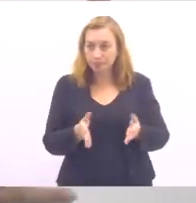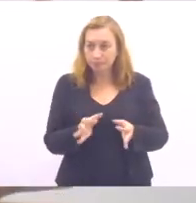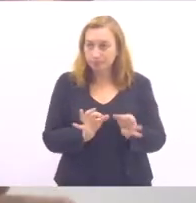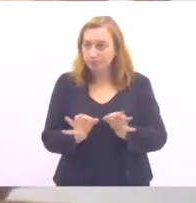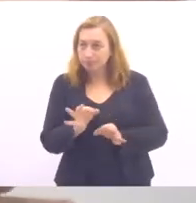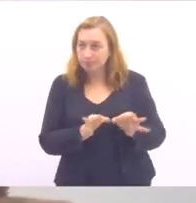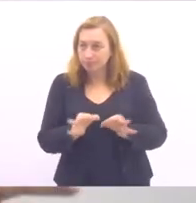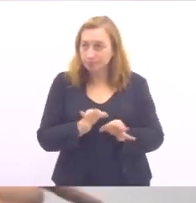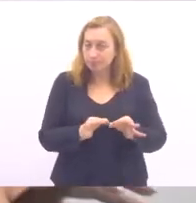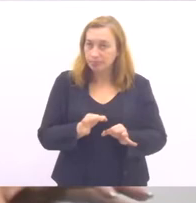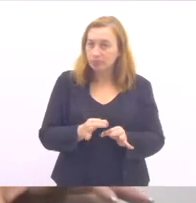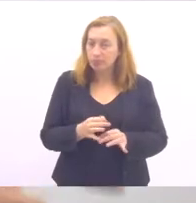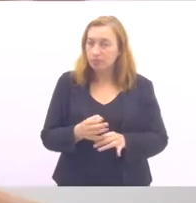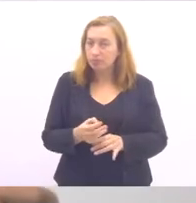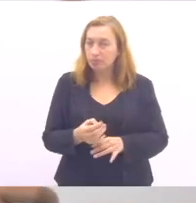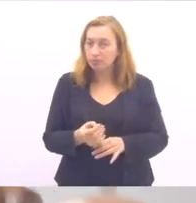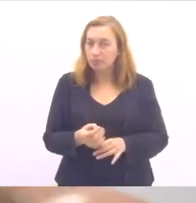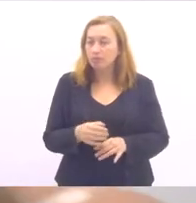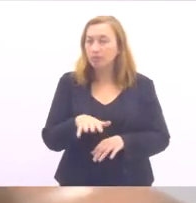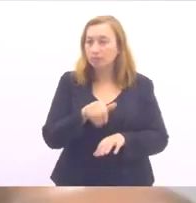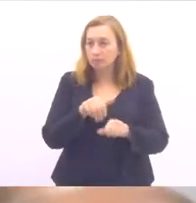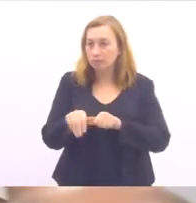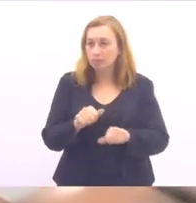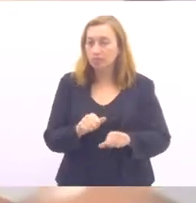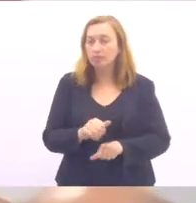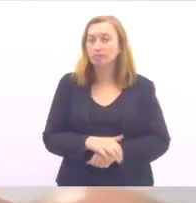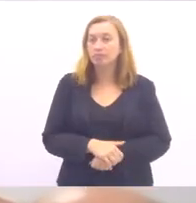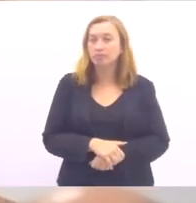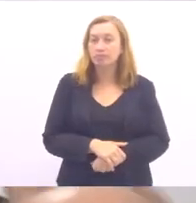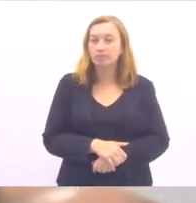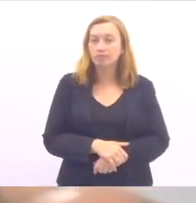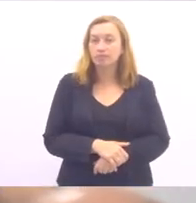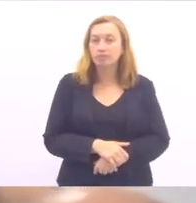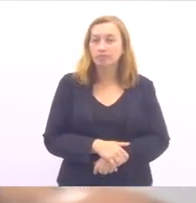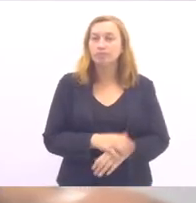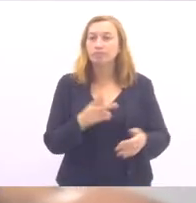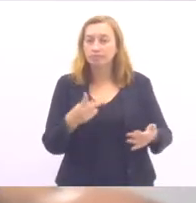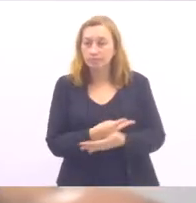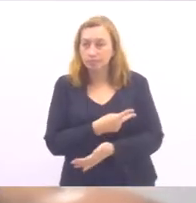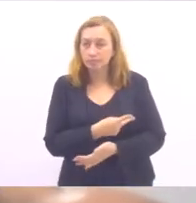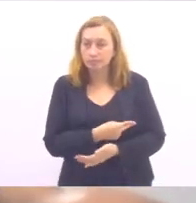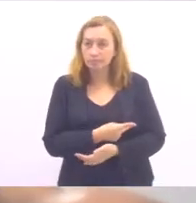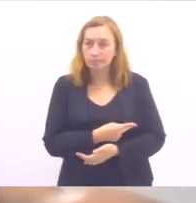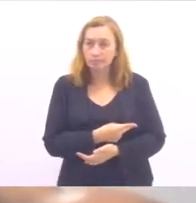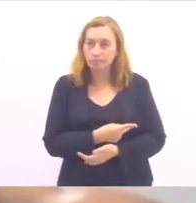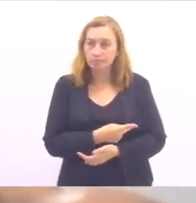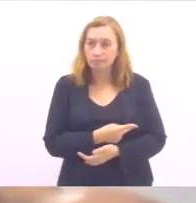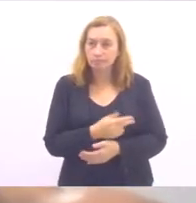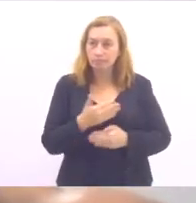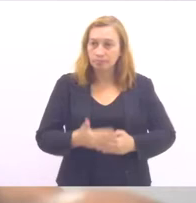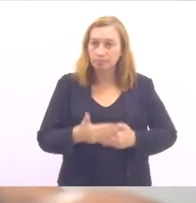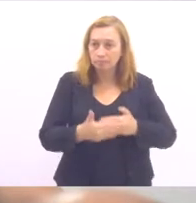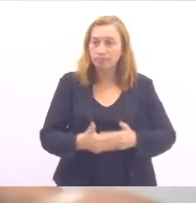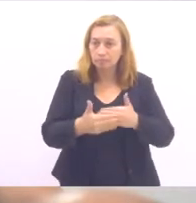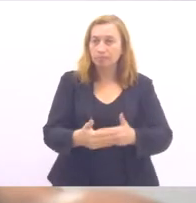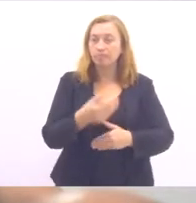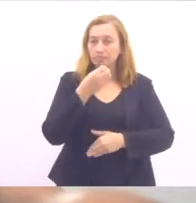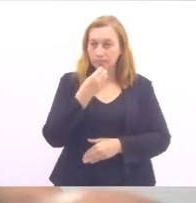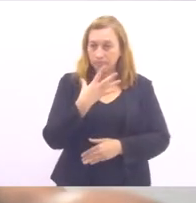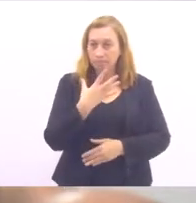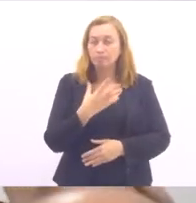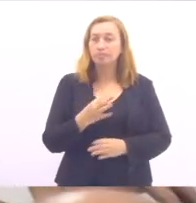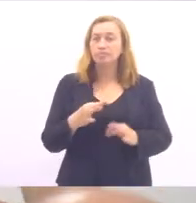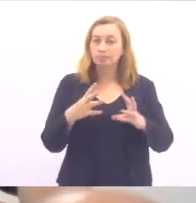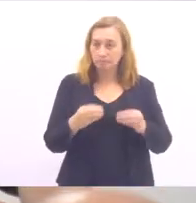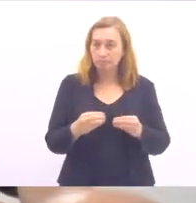ajeitando a minuta... Né, do chamamento público para ele acontecer. Então, ele está bem avançado. A gente já está